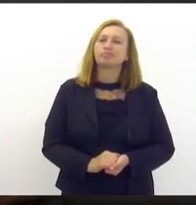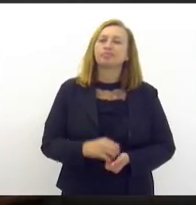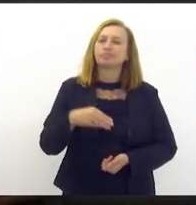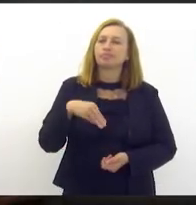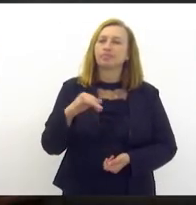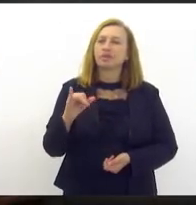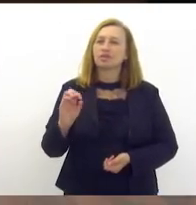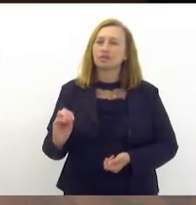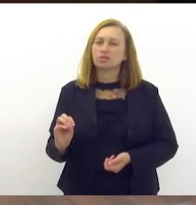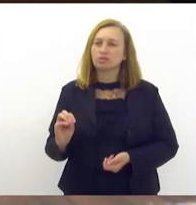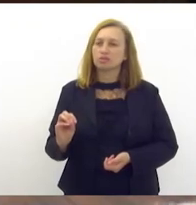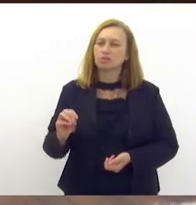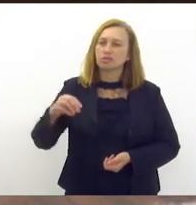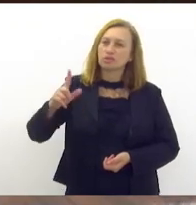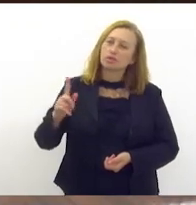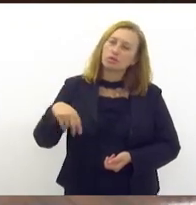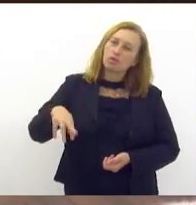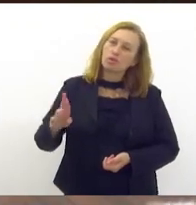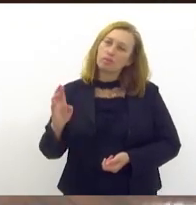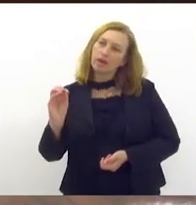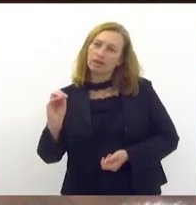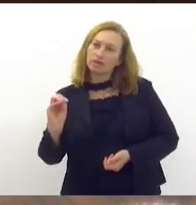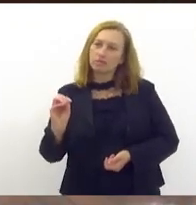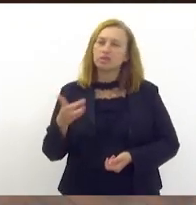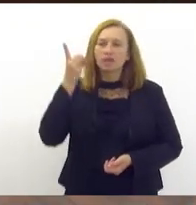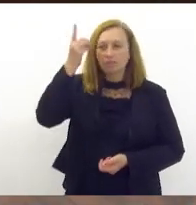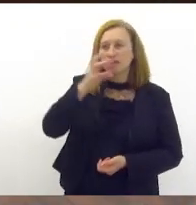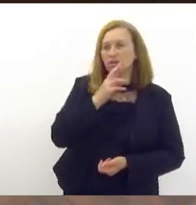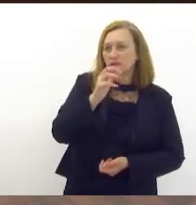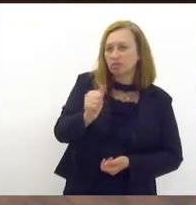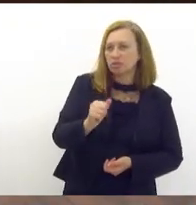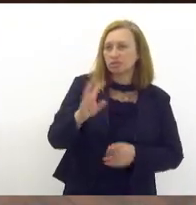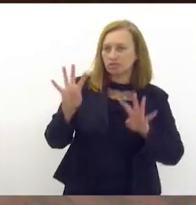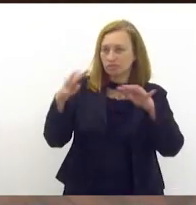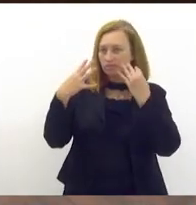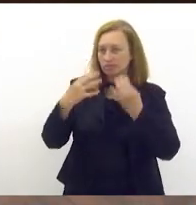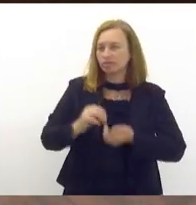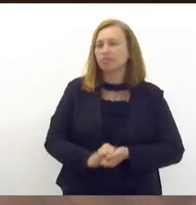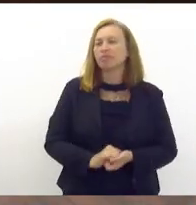Senhor presidente, deputado Rodrigo Amorim, deputado,